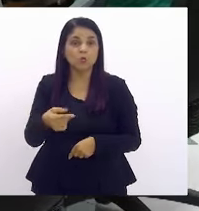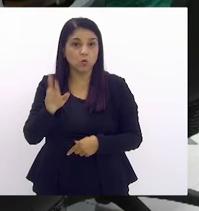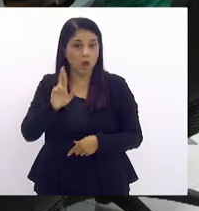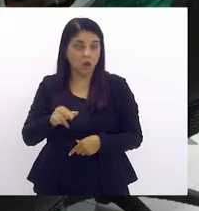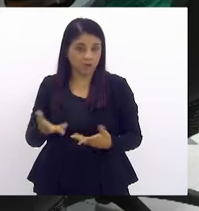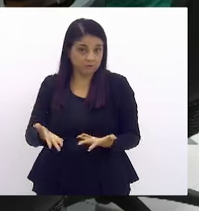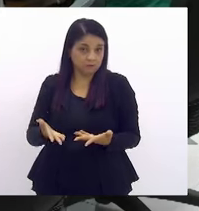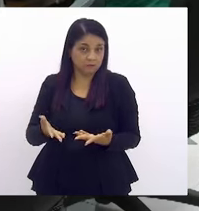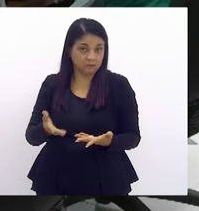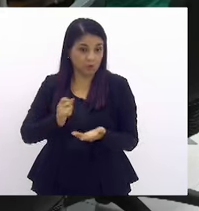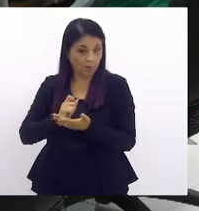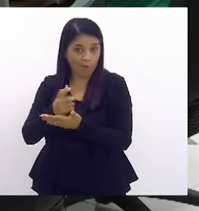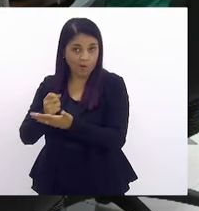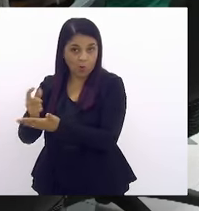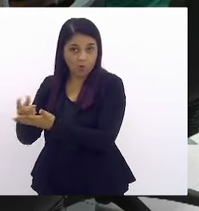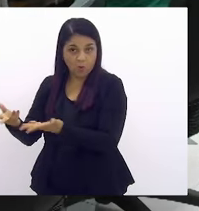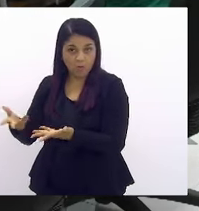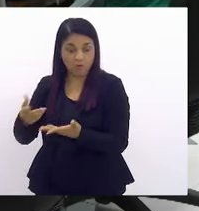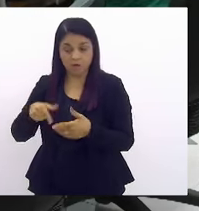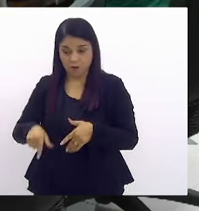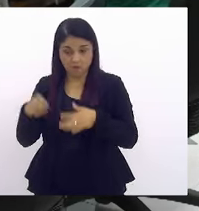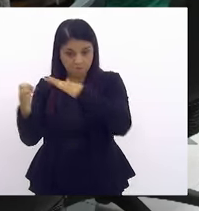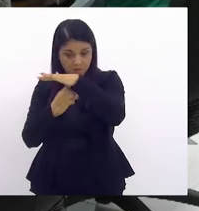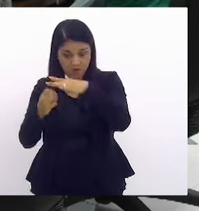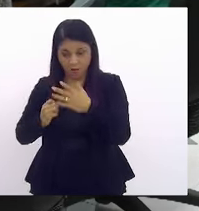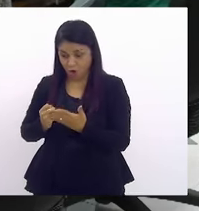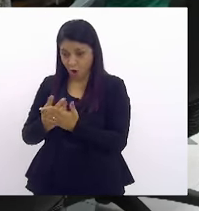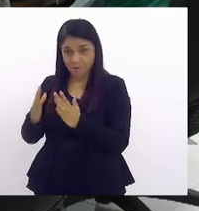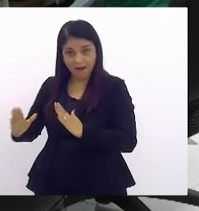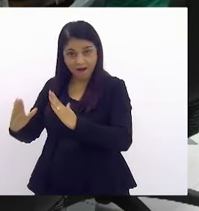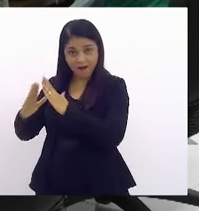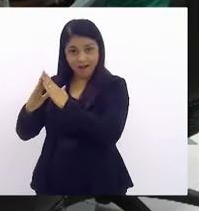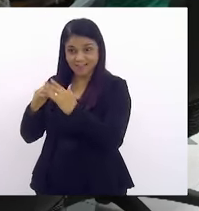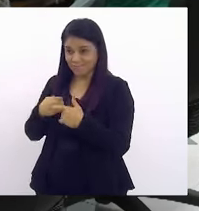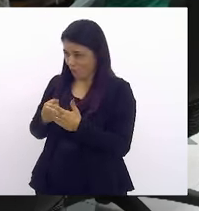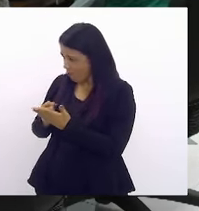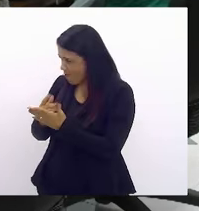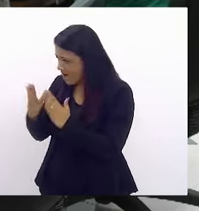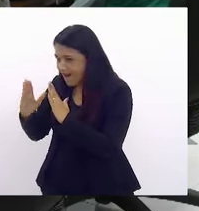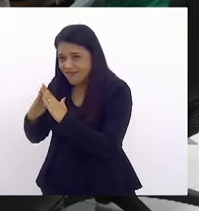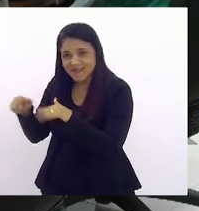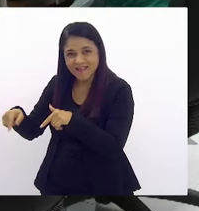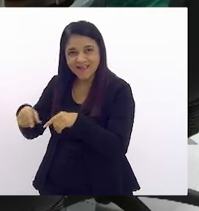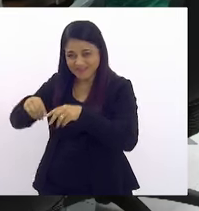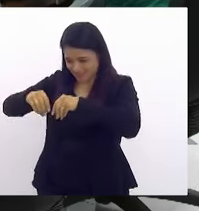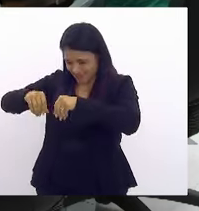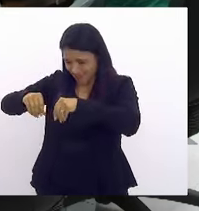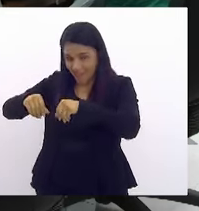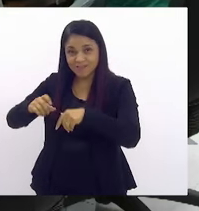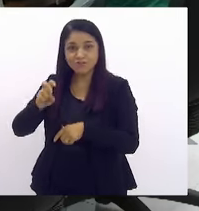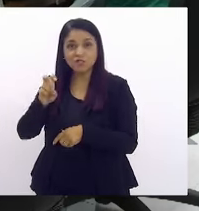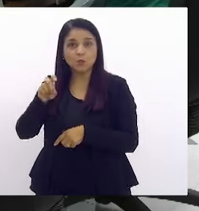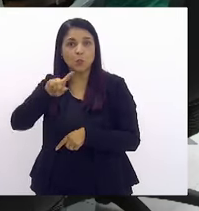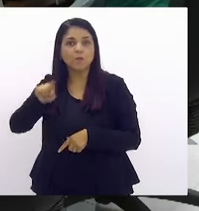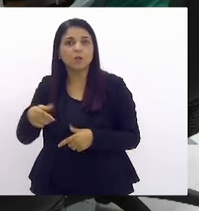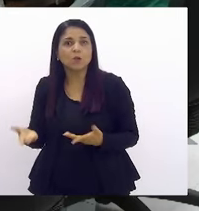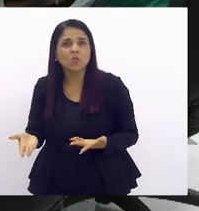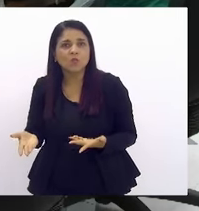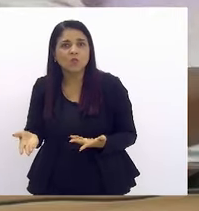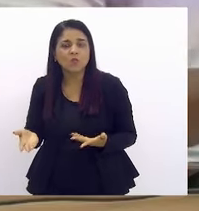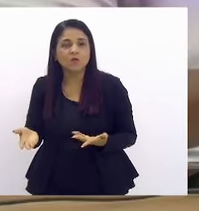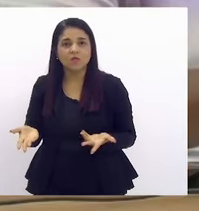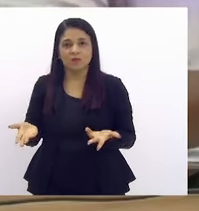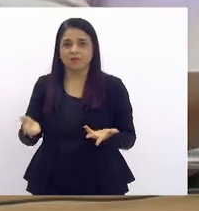empresário que constrói suas casas aqui em Maricá, o cara, pô, vou comprar a casa em Maricá se o terreno lá é R$5.000. Então, eu queria pedir